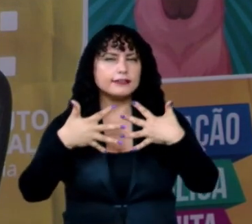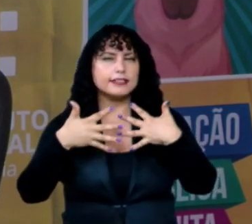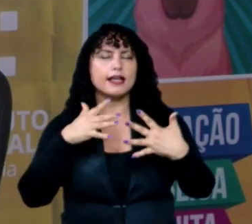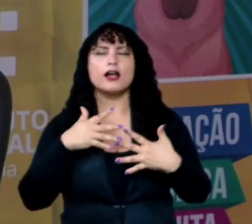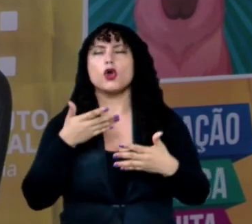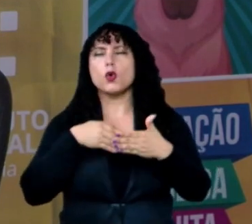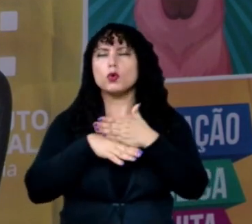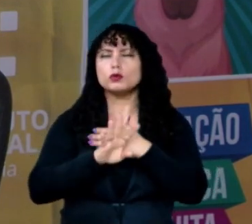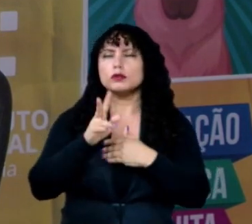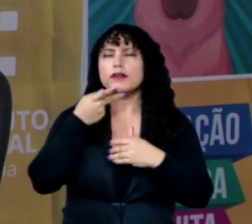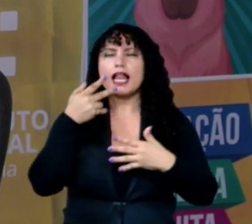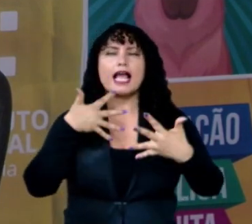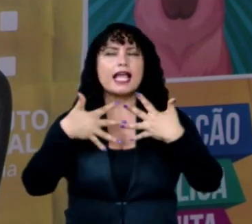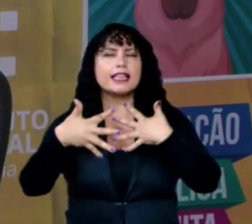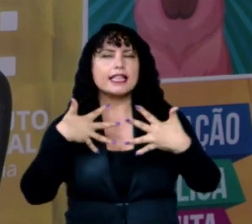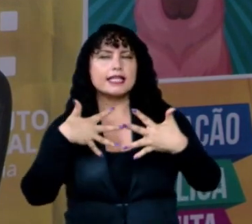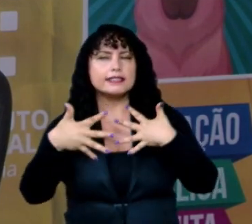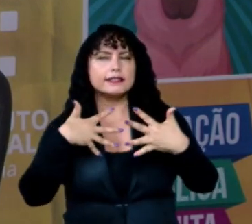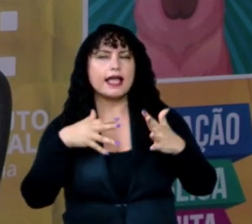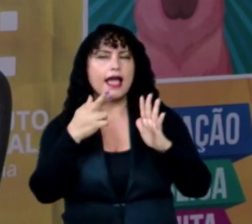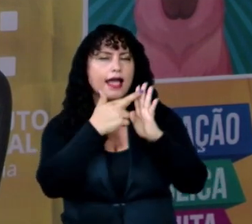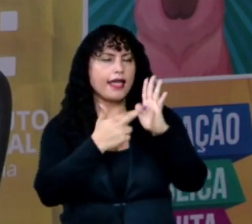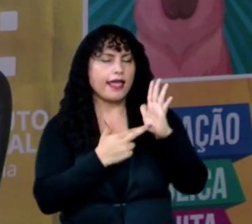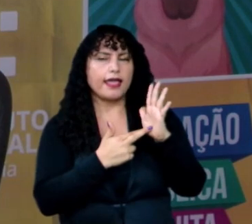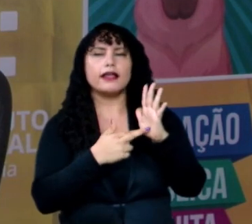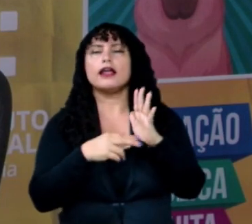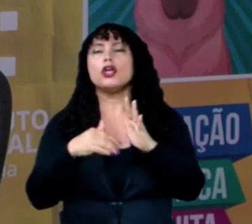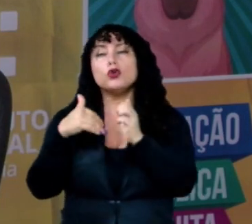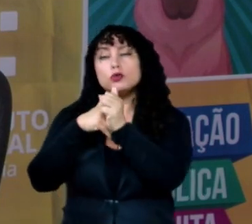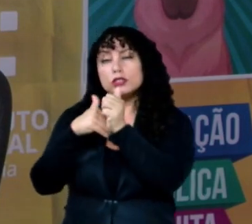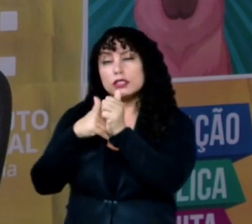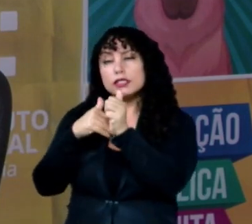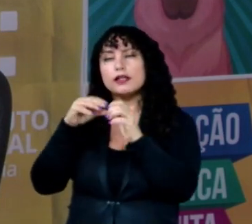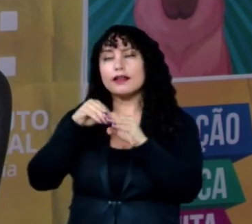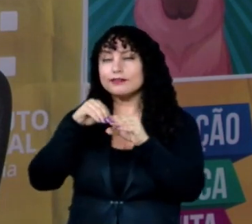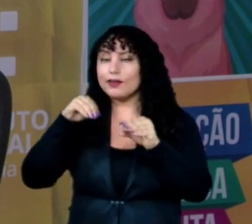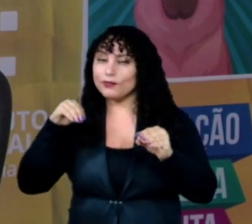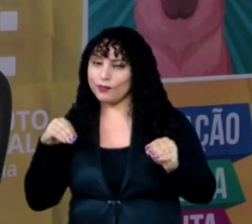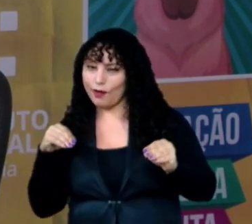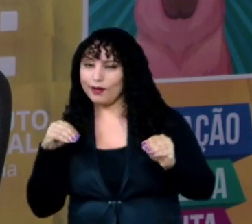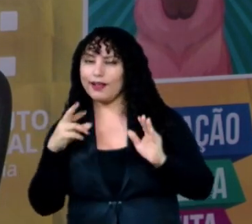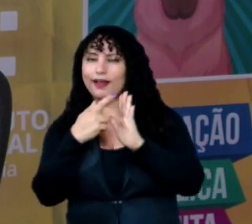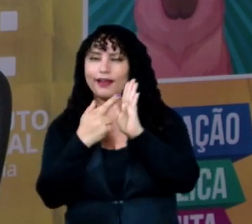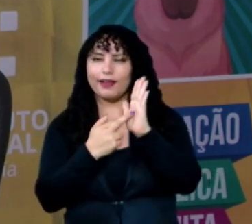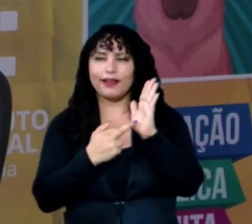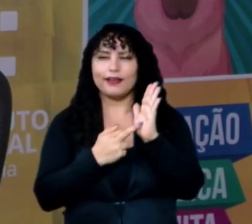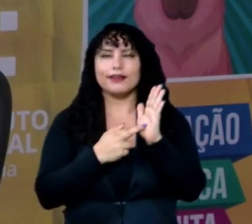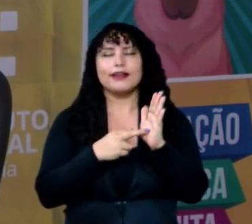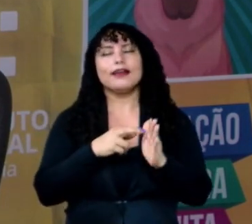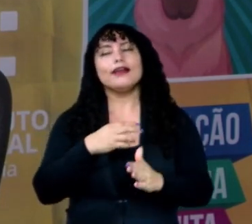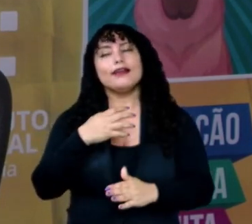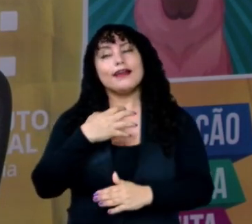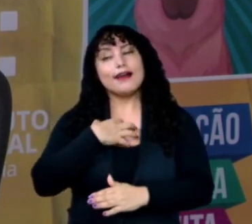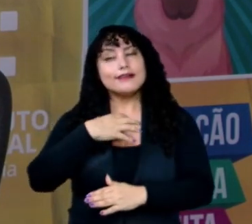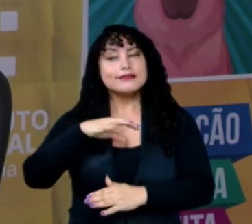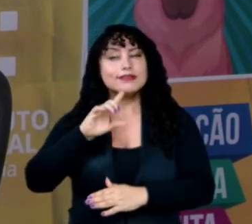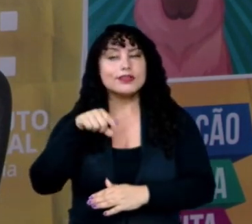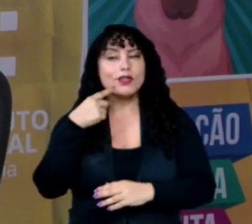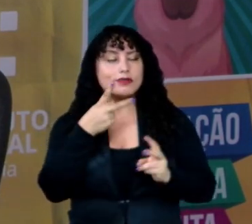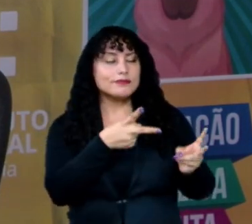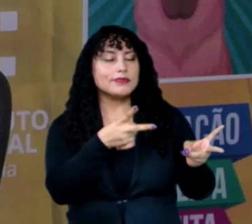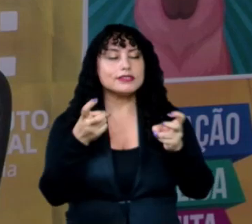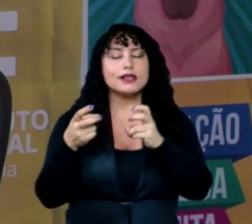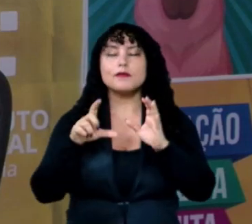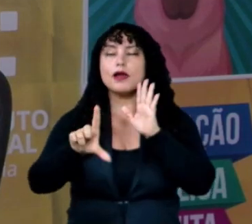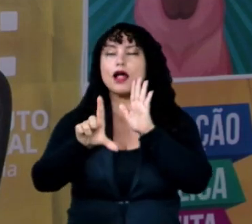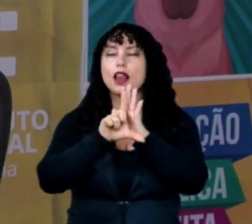dizer que a transparência é a regra e o sigilo é a exceção. E é assim que a gente olha a